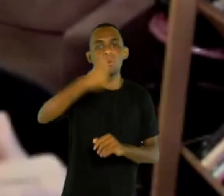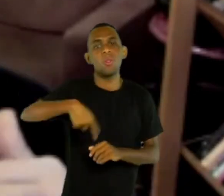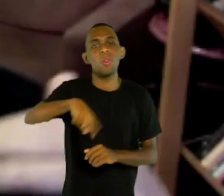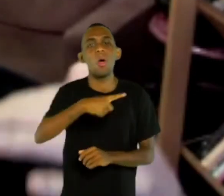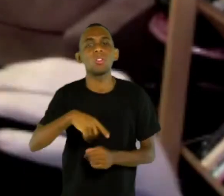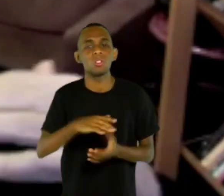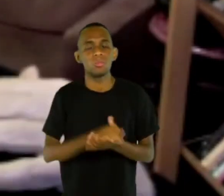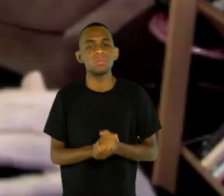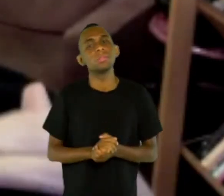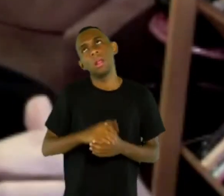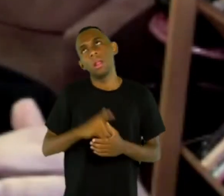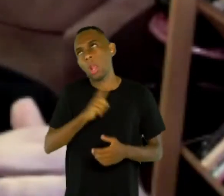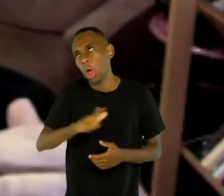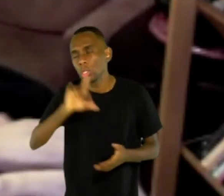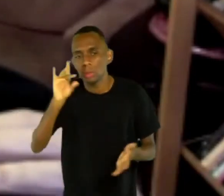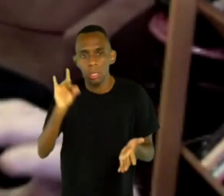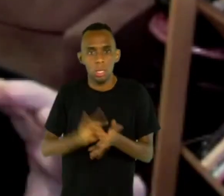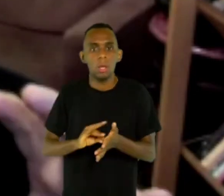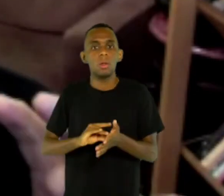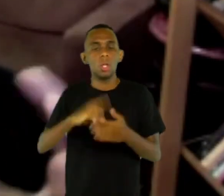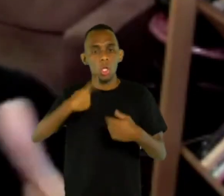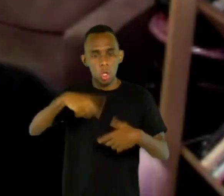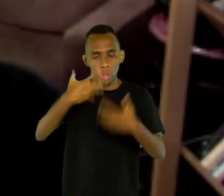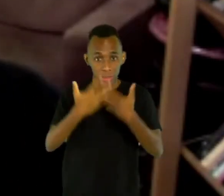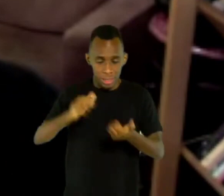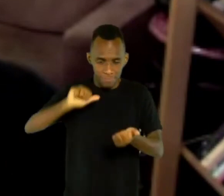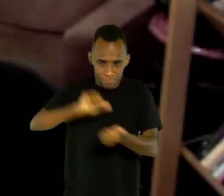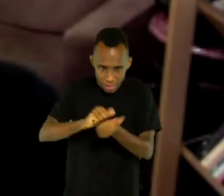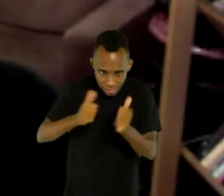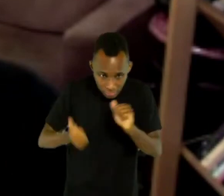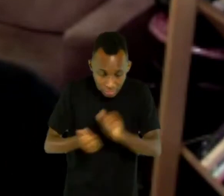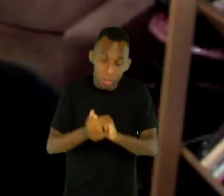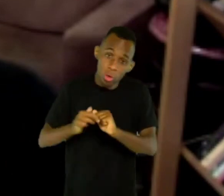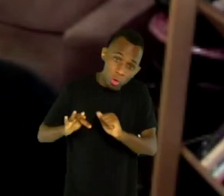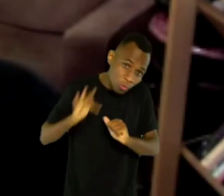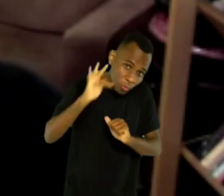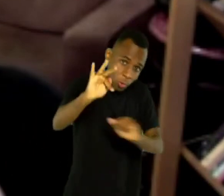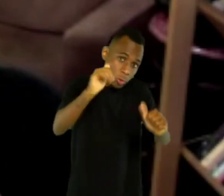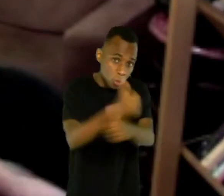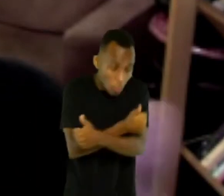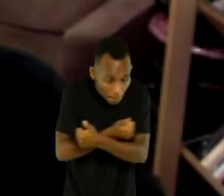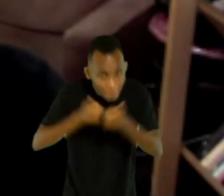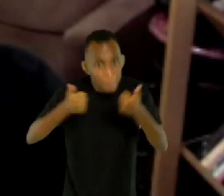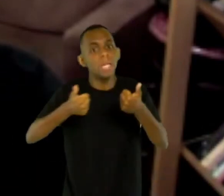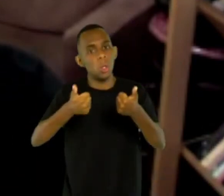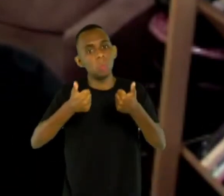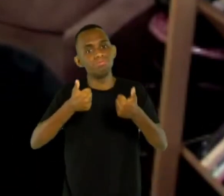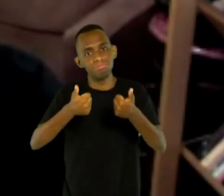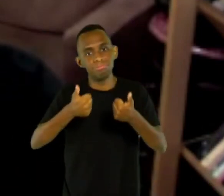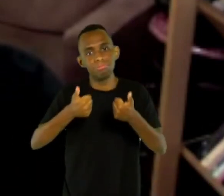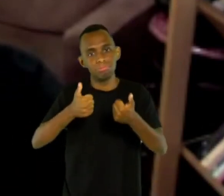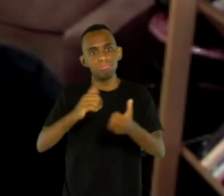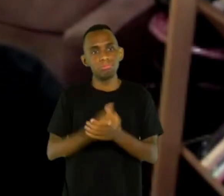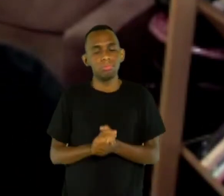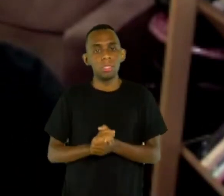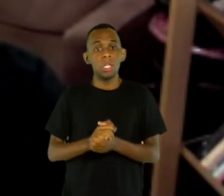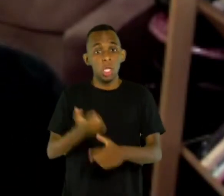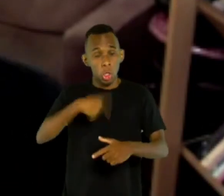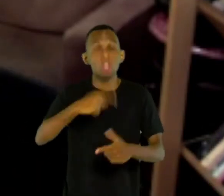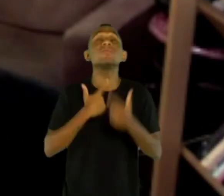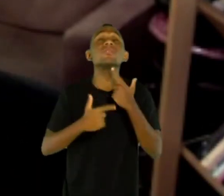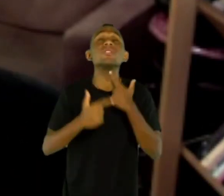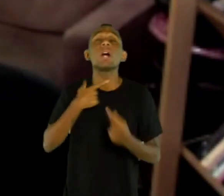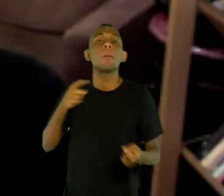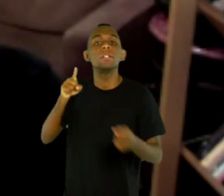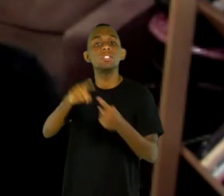Realmente a gente quer que nessa metamorfose a gente produza um resultado tipo Kafka, uma monstruosidade ao final do túnel,